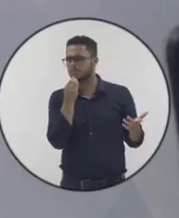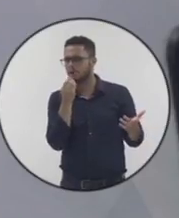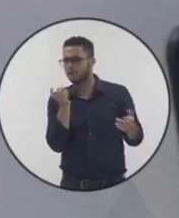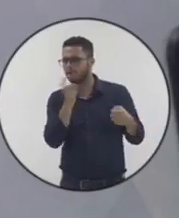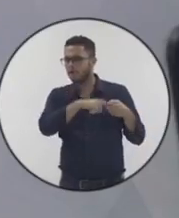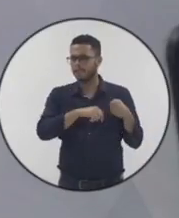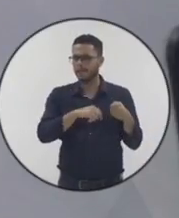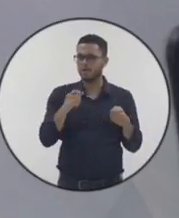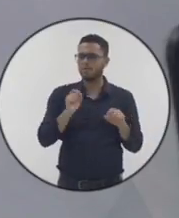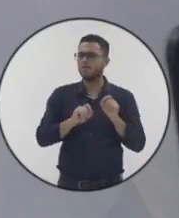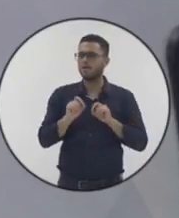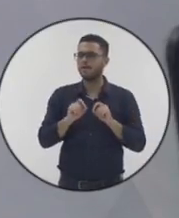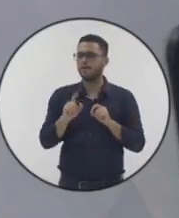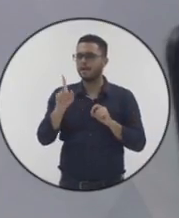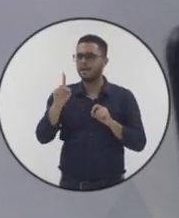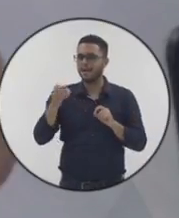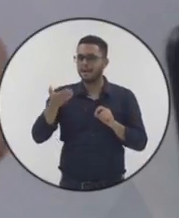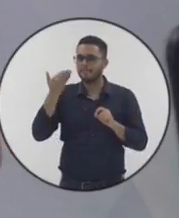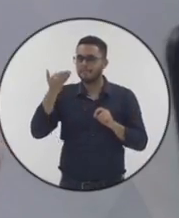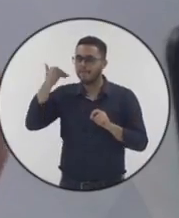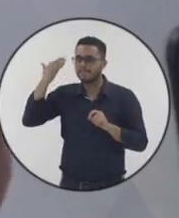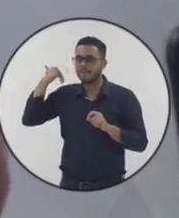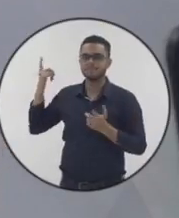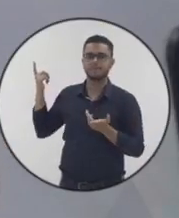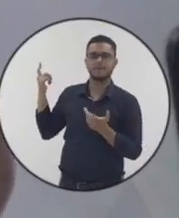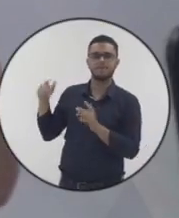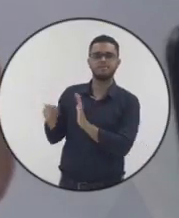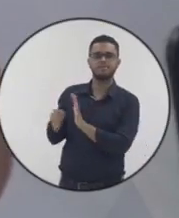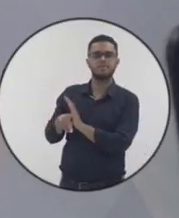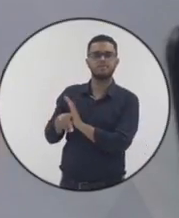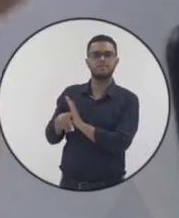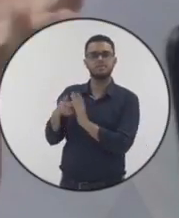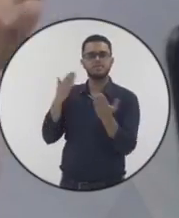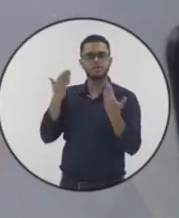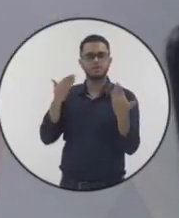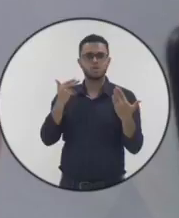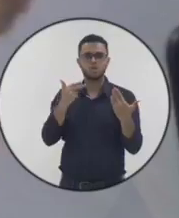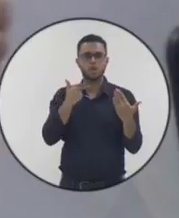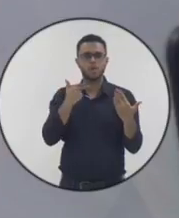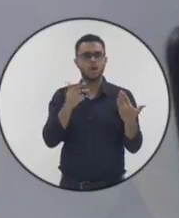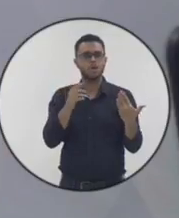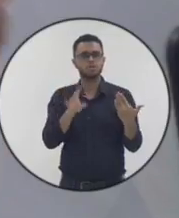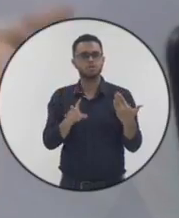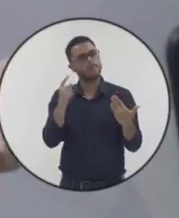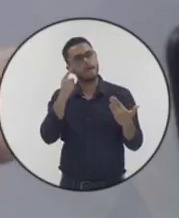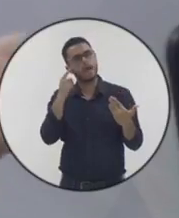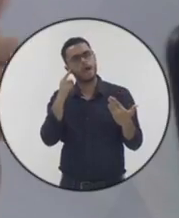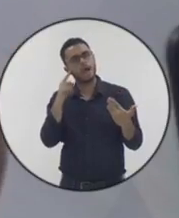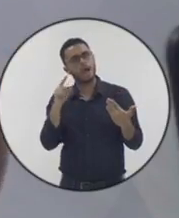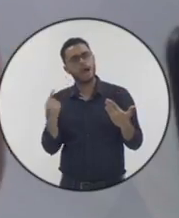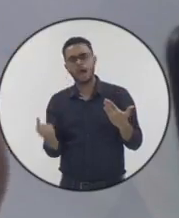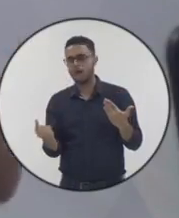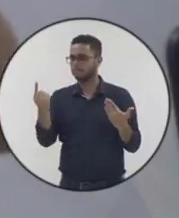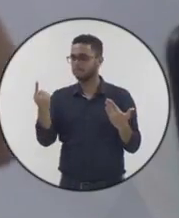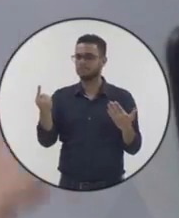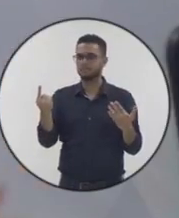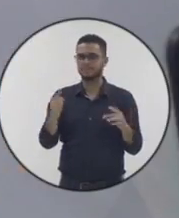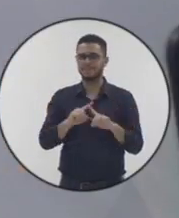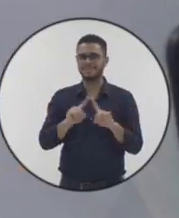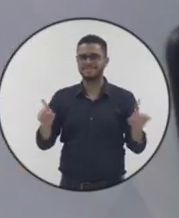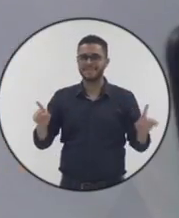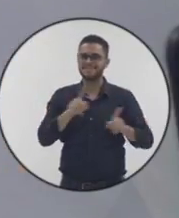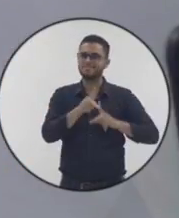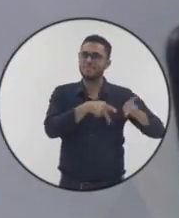né, da psicologia, não se declinar diante da escuta, porque a gente precisa entender que toda a população trans tem várias